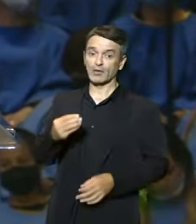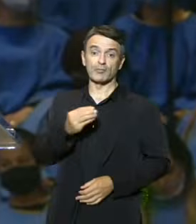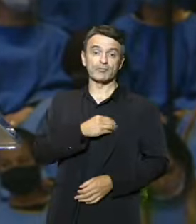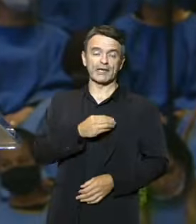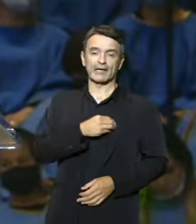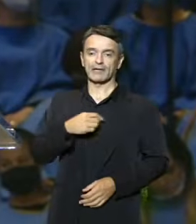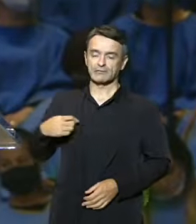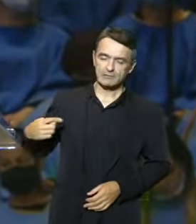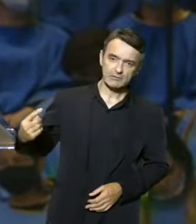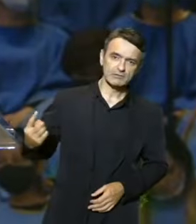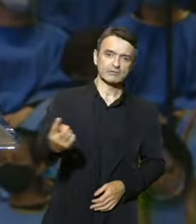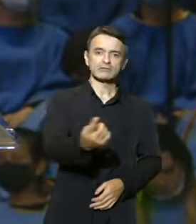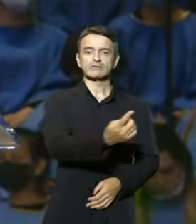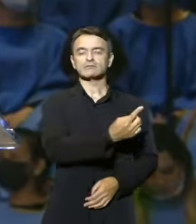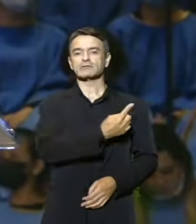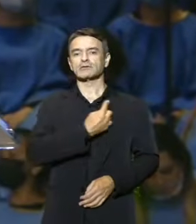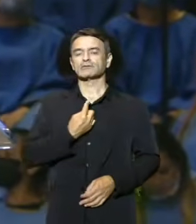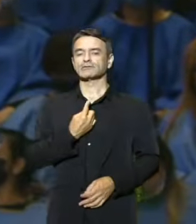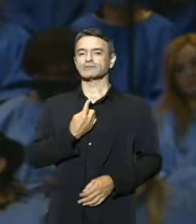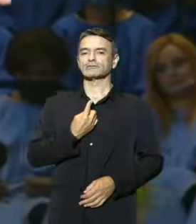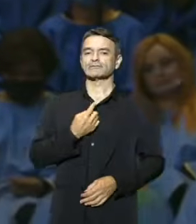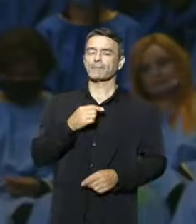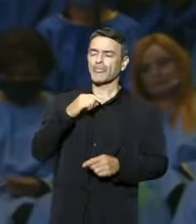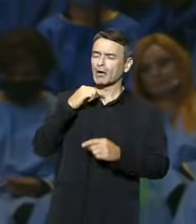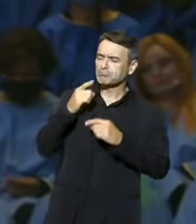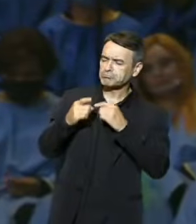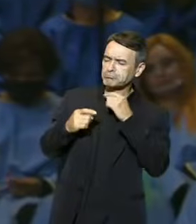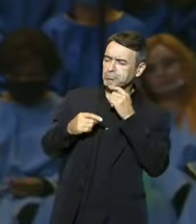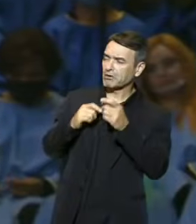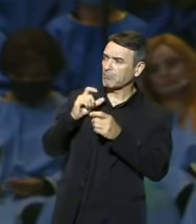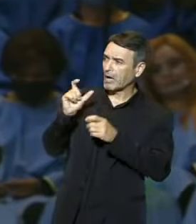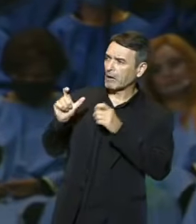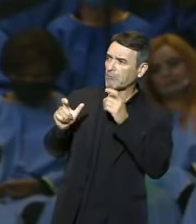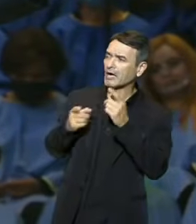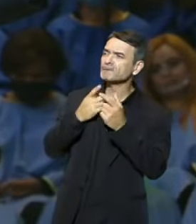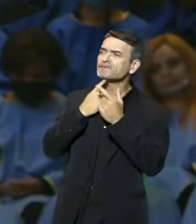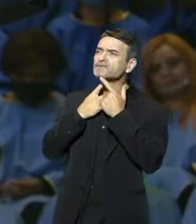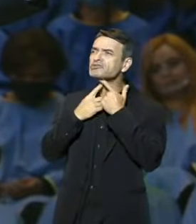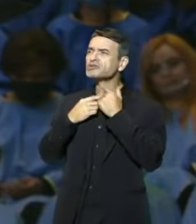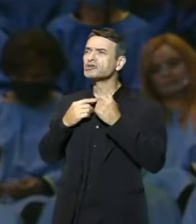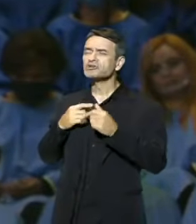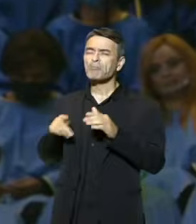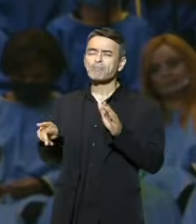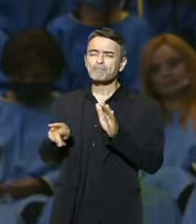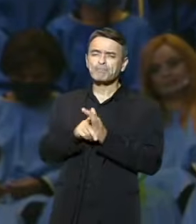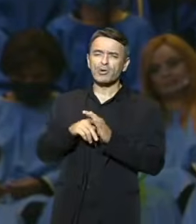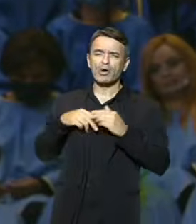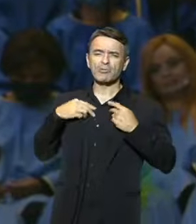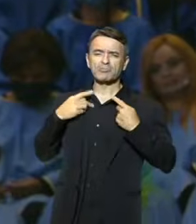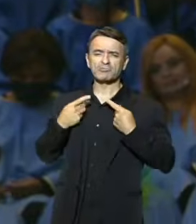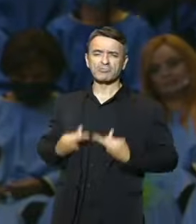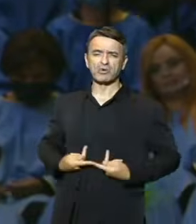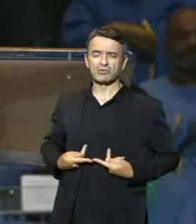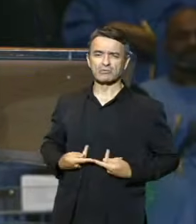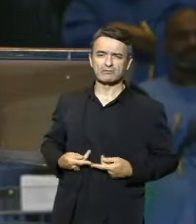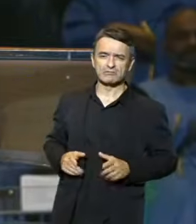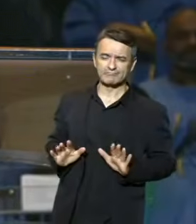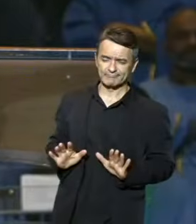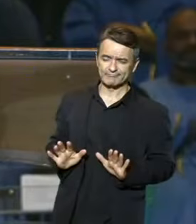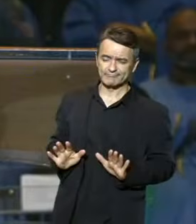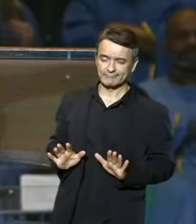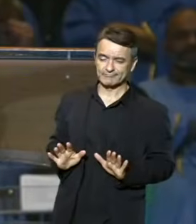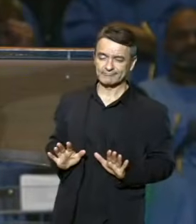homem. A murmuração, o desejo carnal, porque o desejo da carne